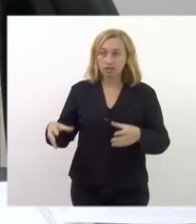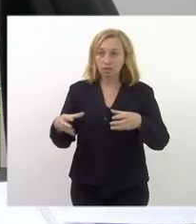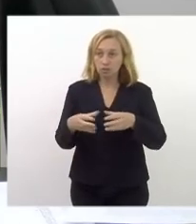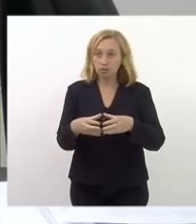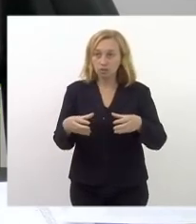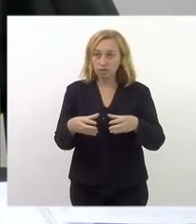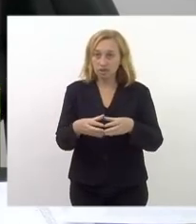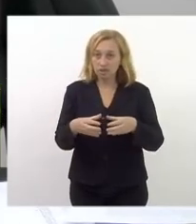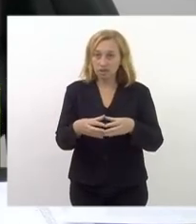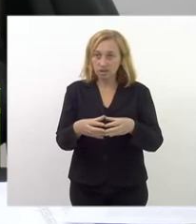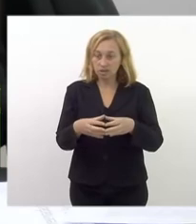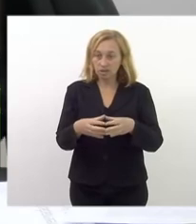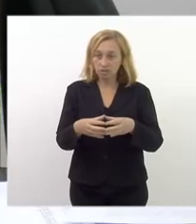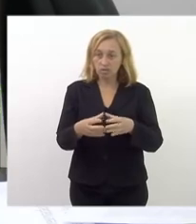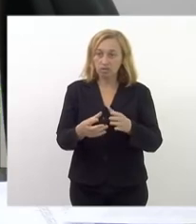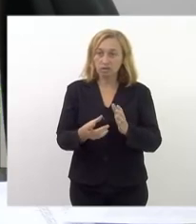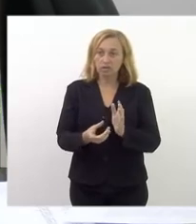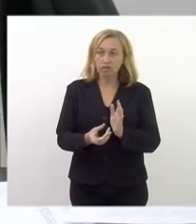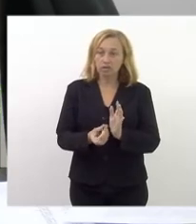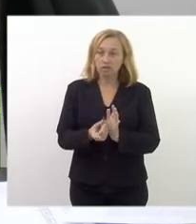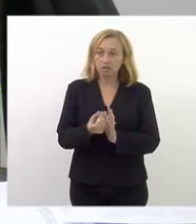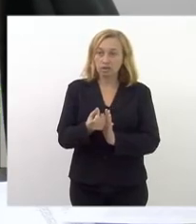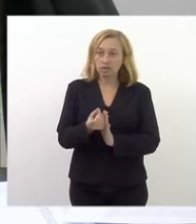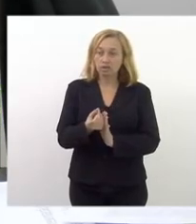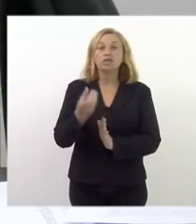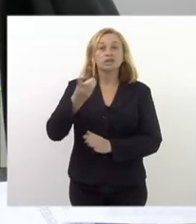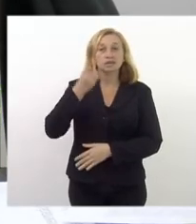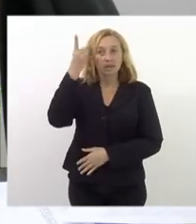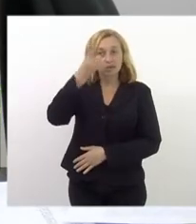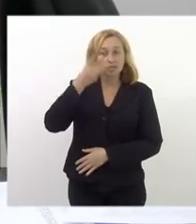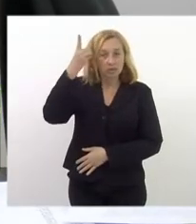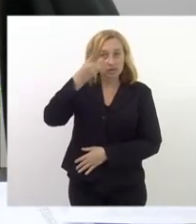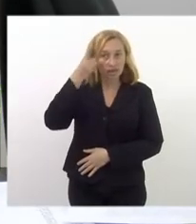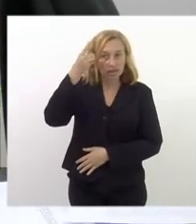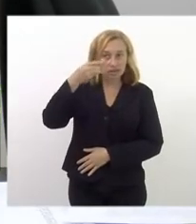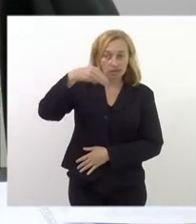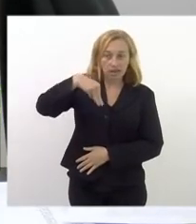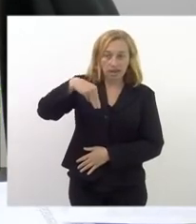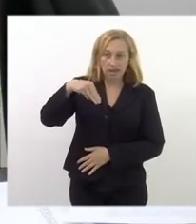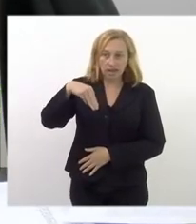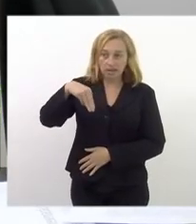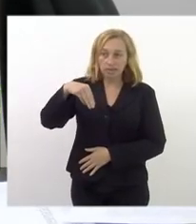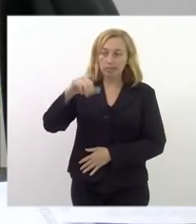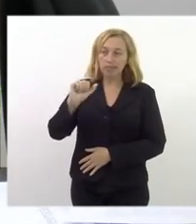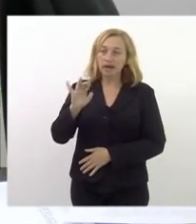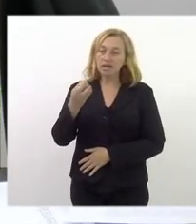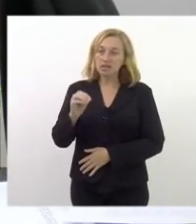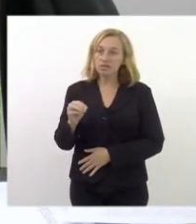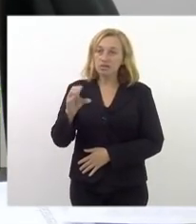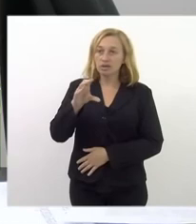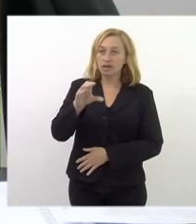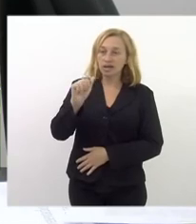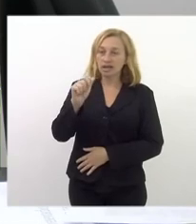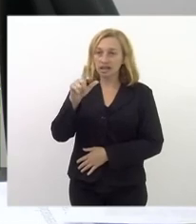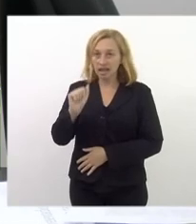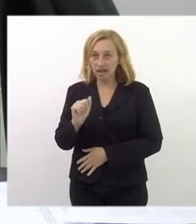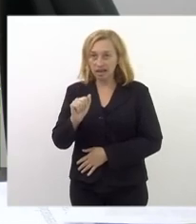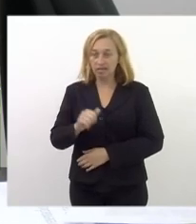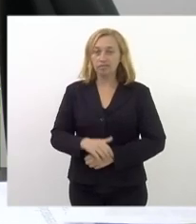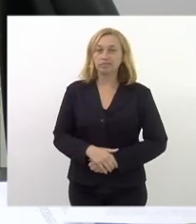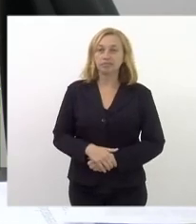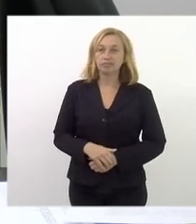Orçamento, deputado Márcio Canella, estou presidindo hoje somente por delegação dele,